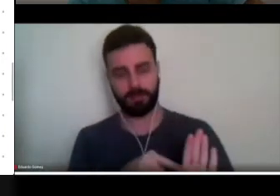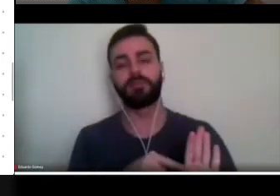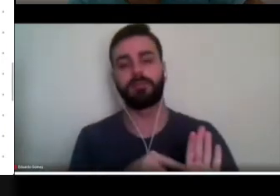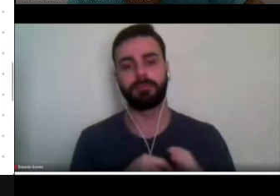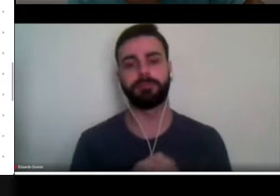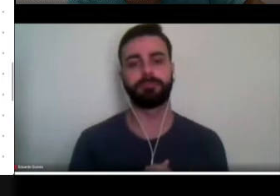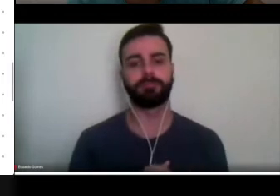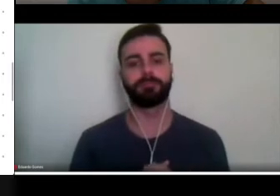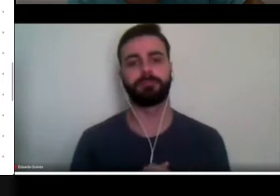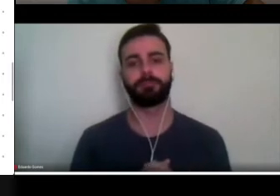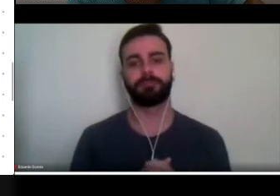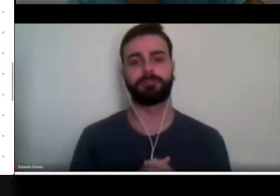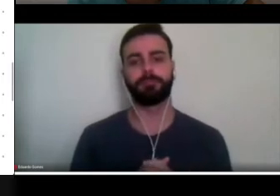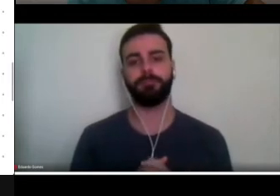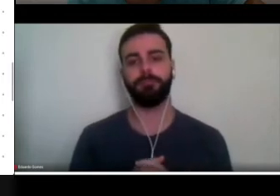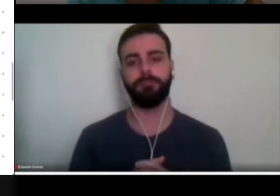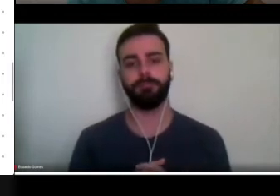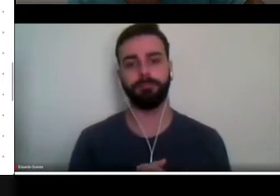que A e B,